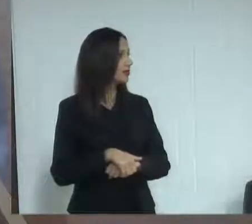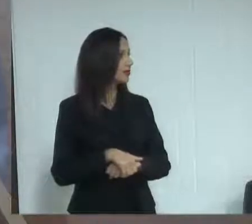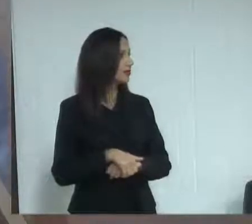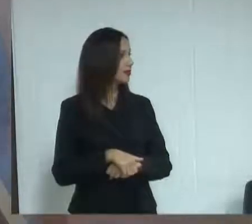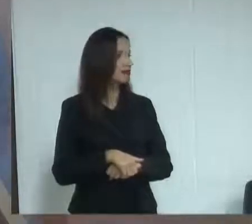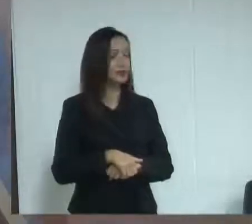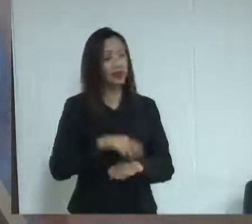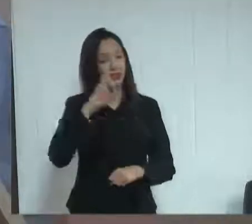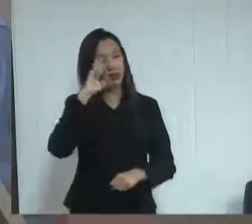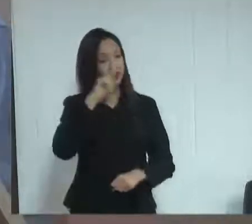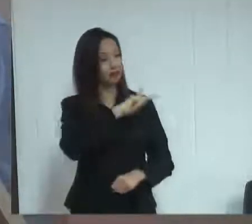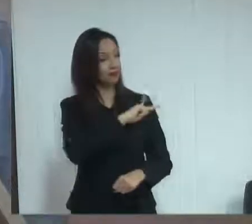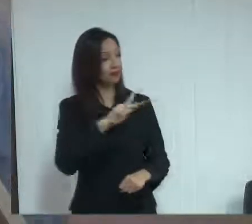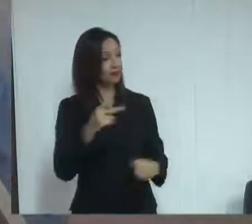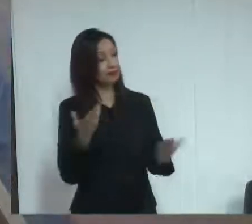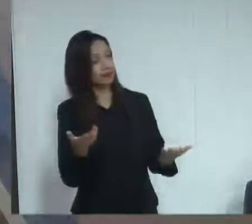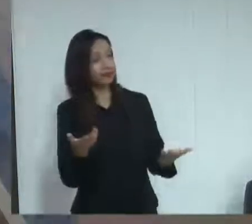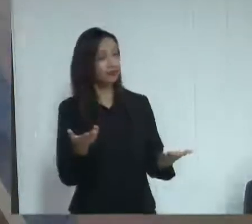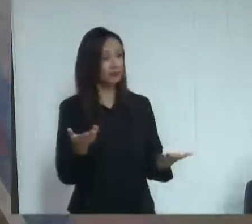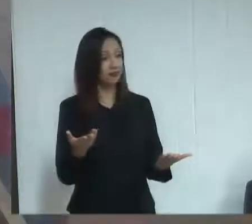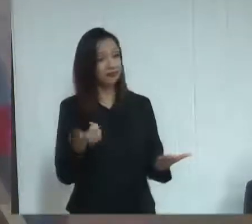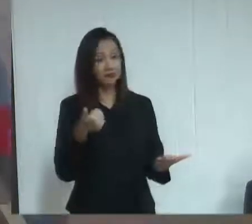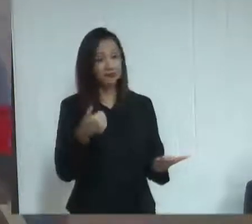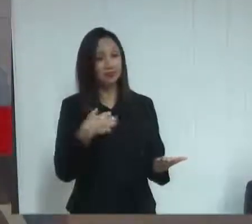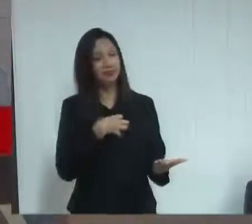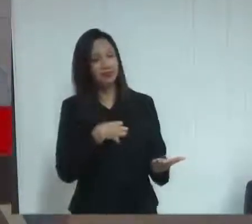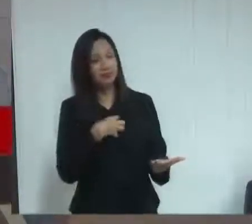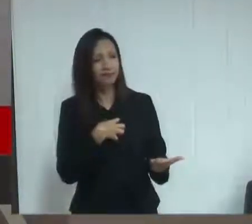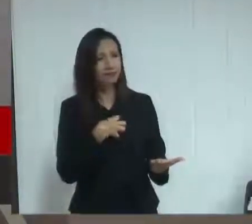Senhor presidente, talvez hoje fosse muito cômodo